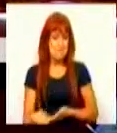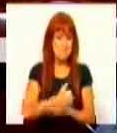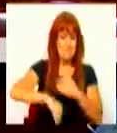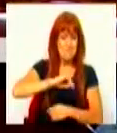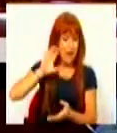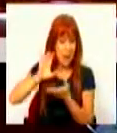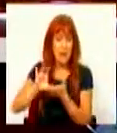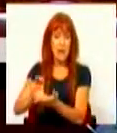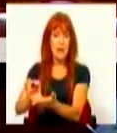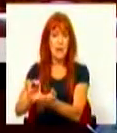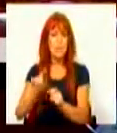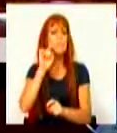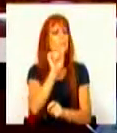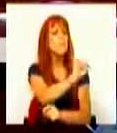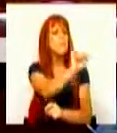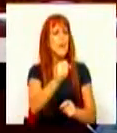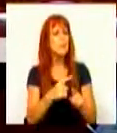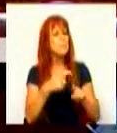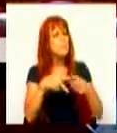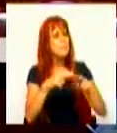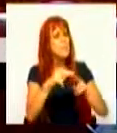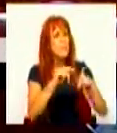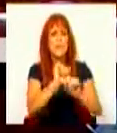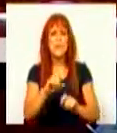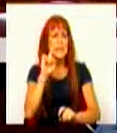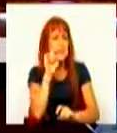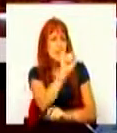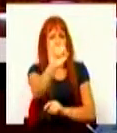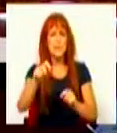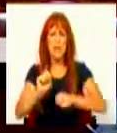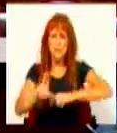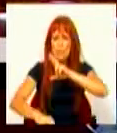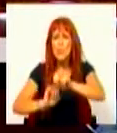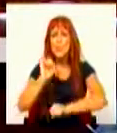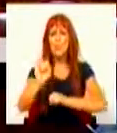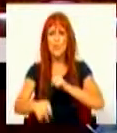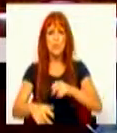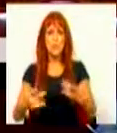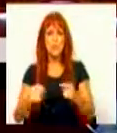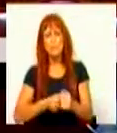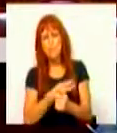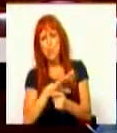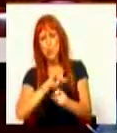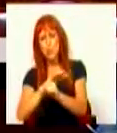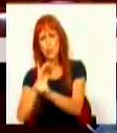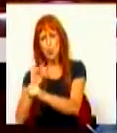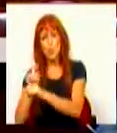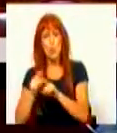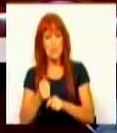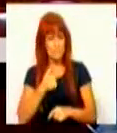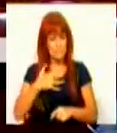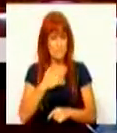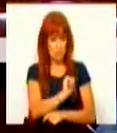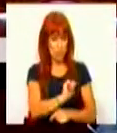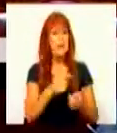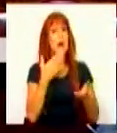rentabilização na conservação, na manutenção, na segurança, na modernização, entre outras modalidades do património